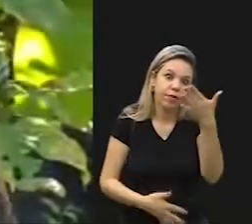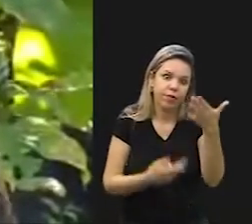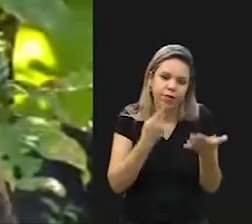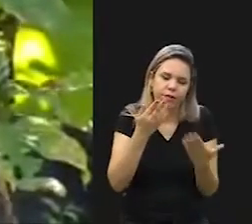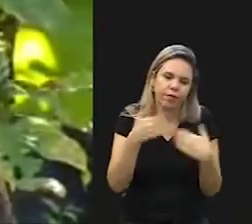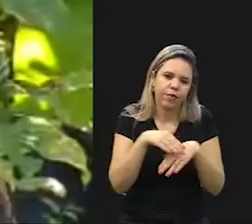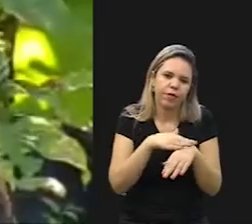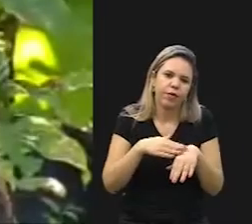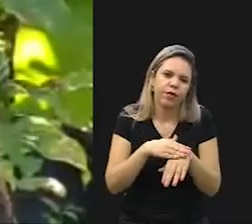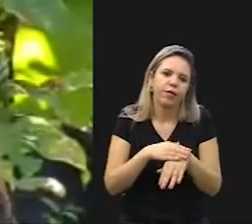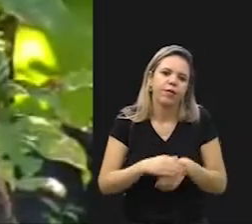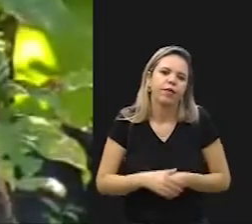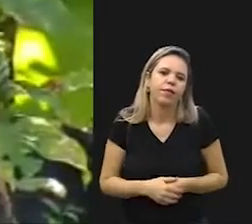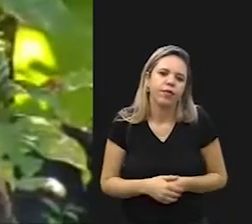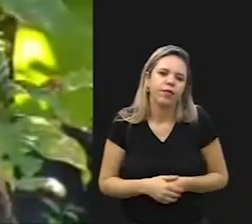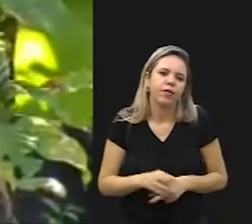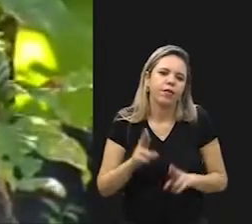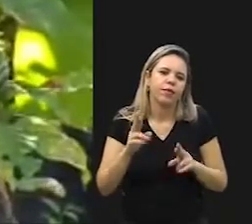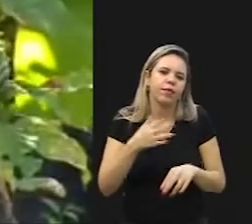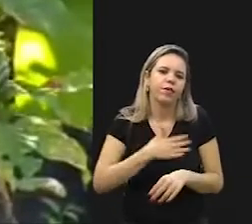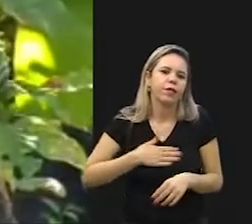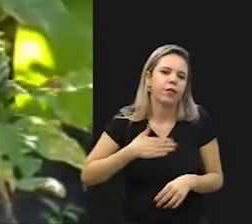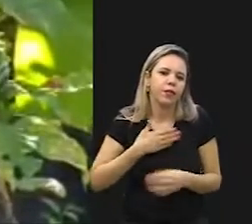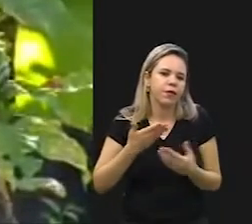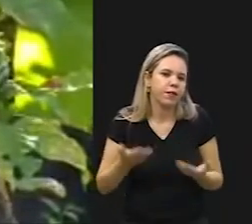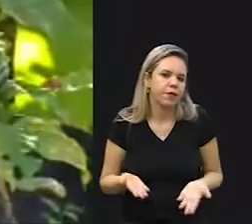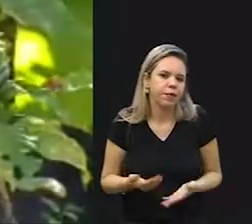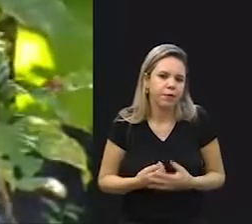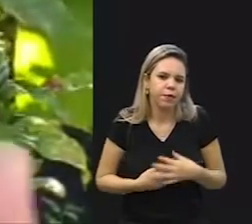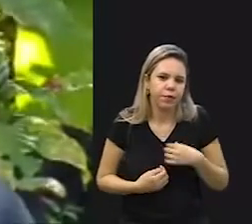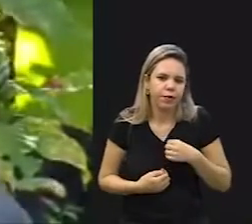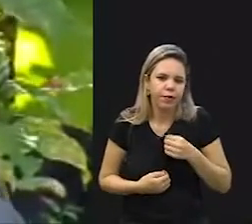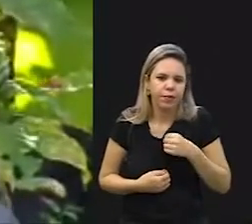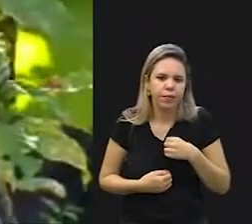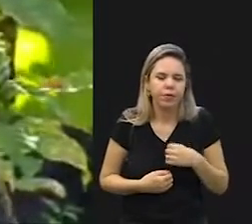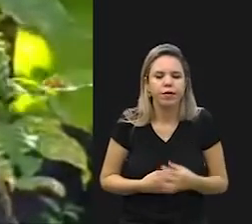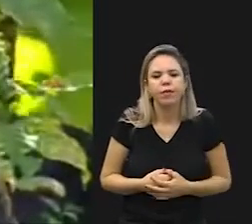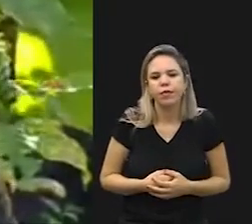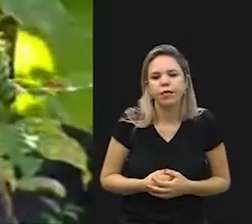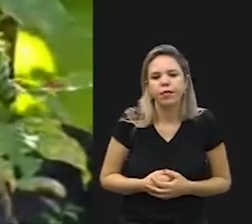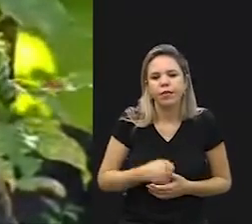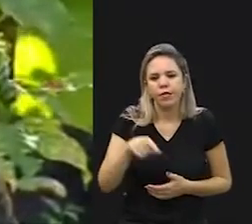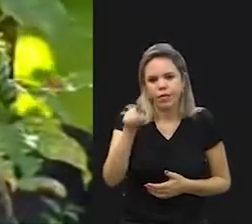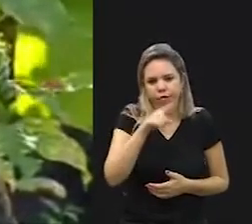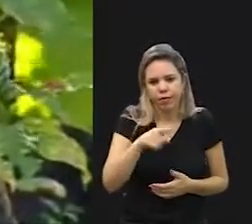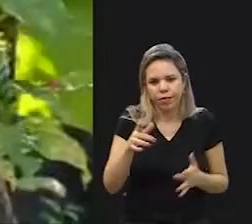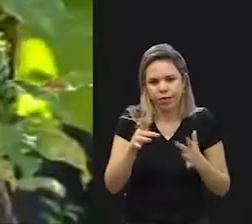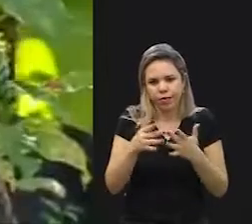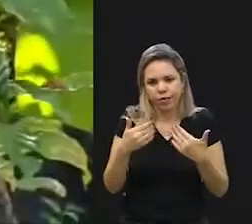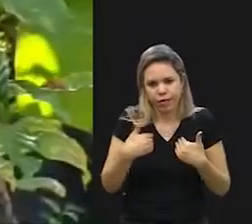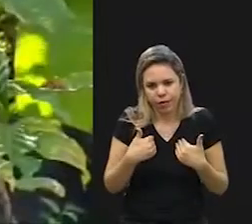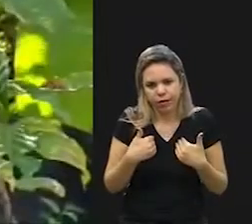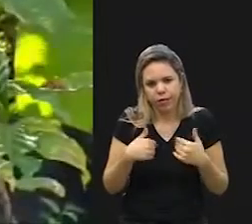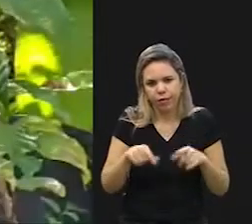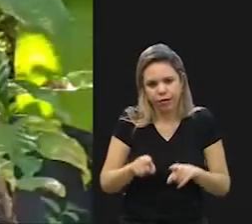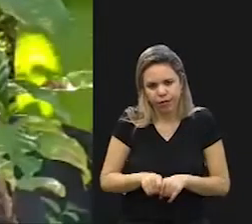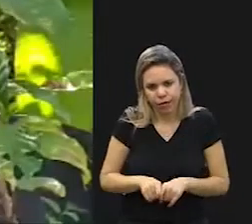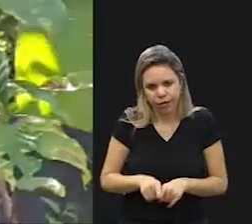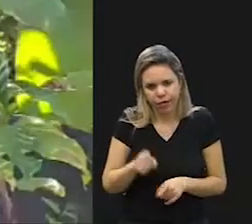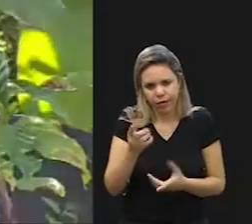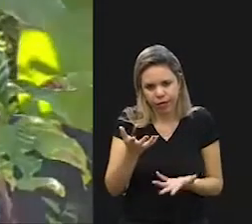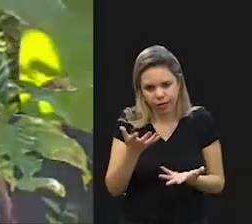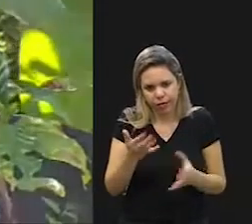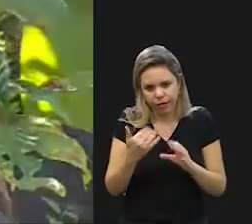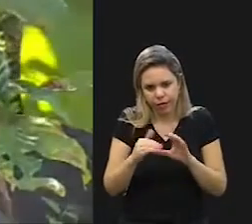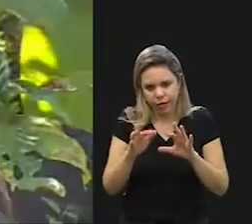gente conversar, mas espero que vocês tenham gostado e que se vocês entrarem em contato comigo também, se vocês